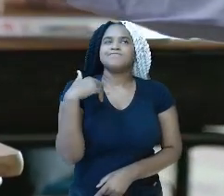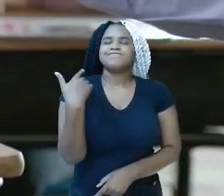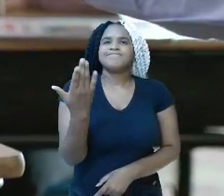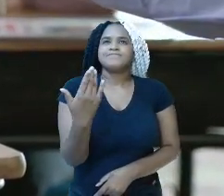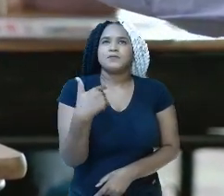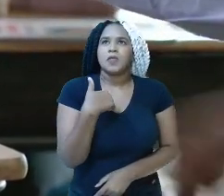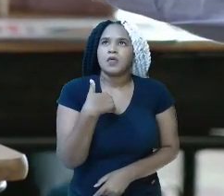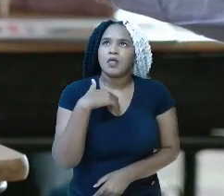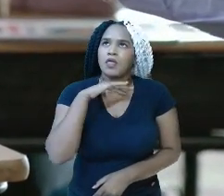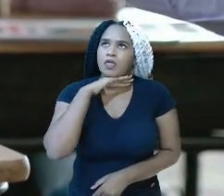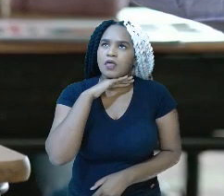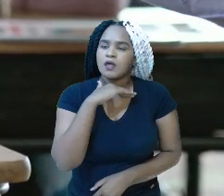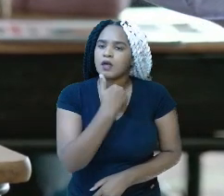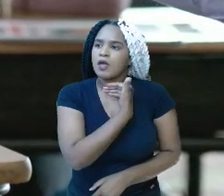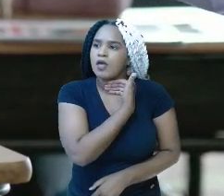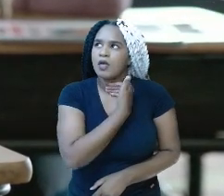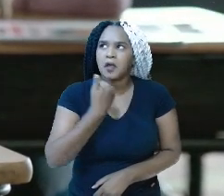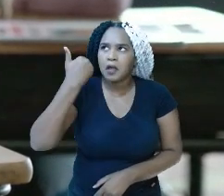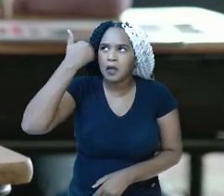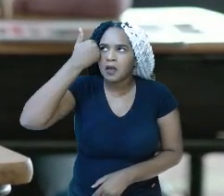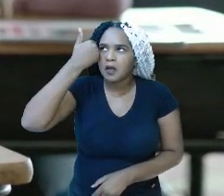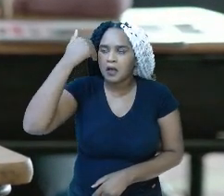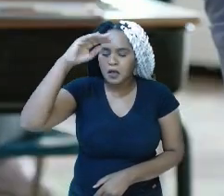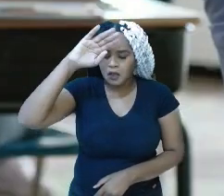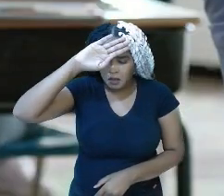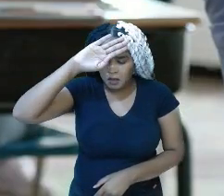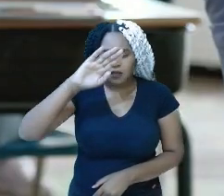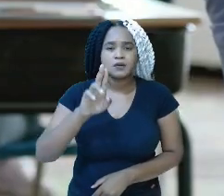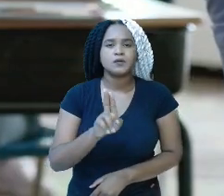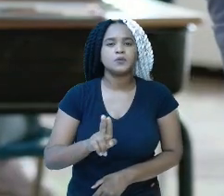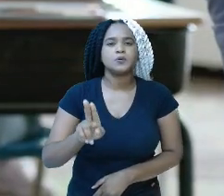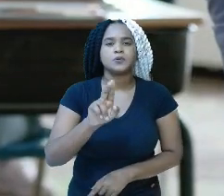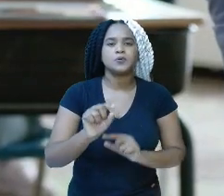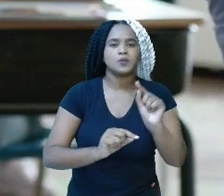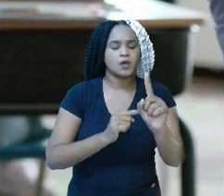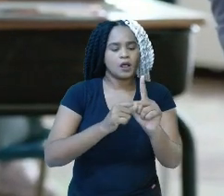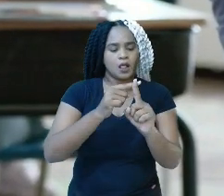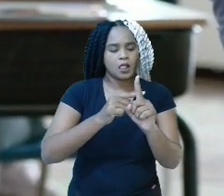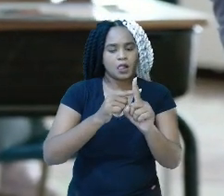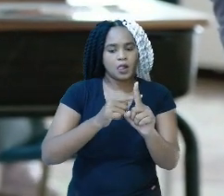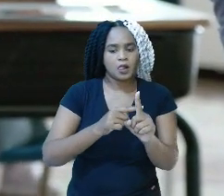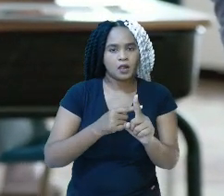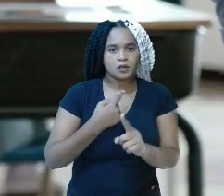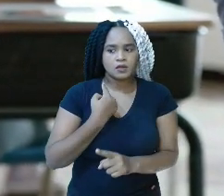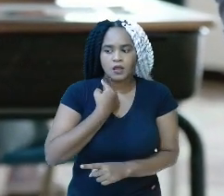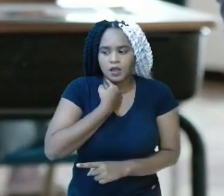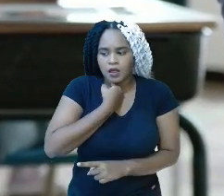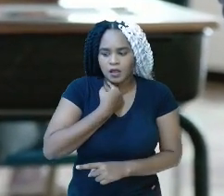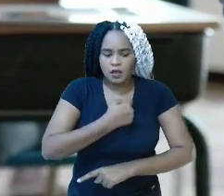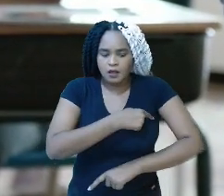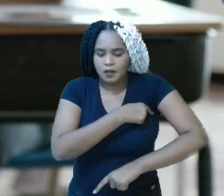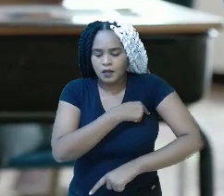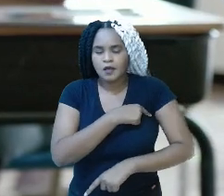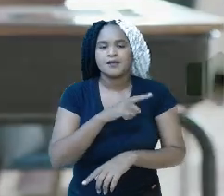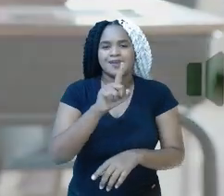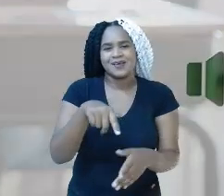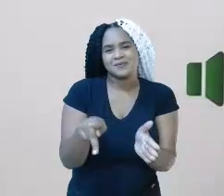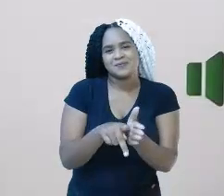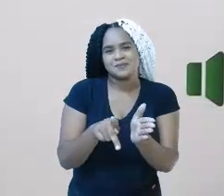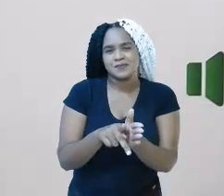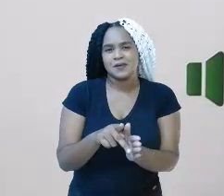com febre, a minha mãe usa o termômetro em mim, quando eu estou com 37,5 é porque eu estou com febre, não é